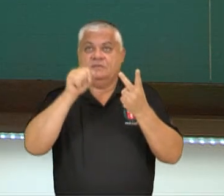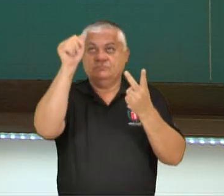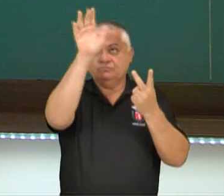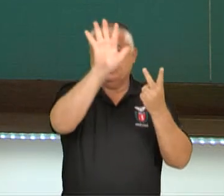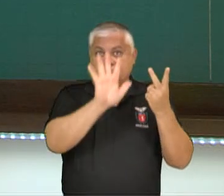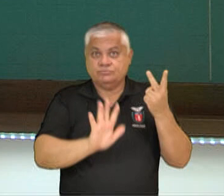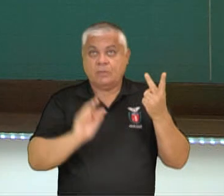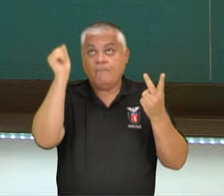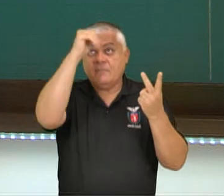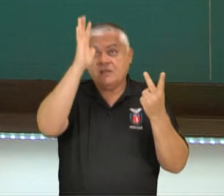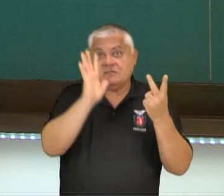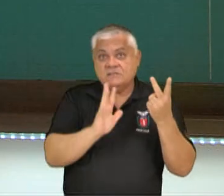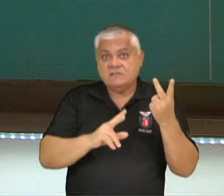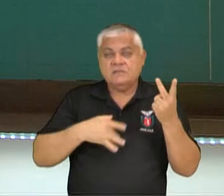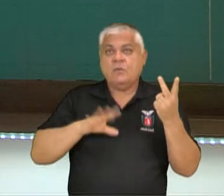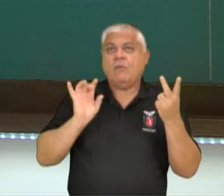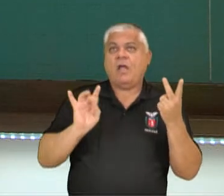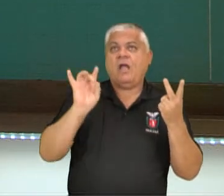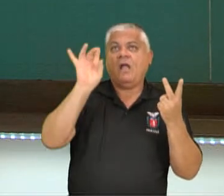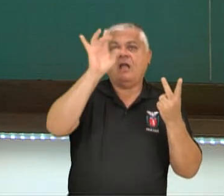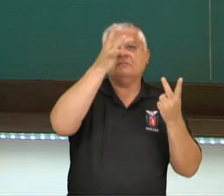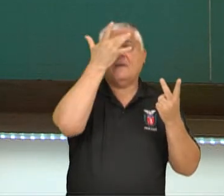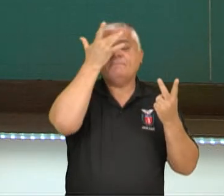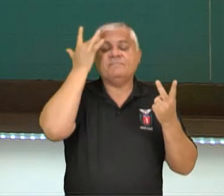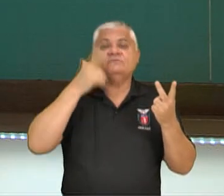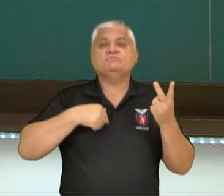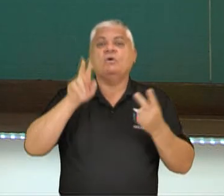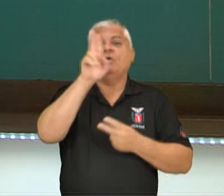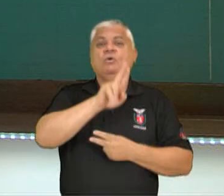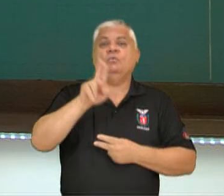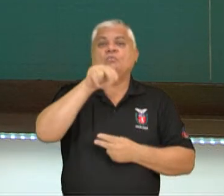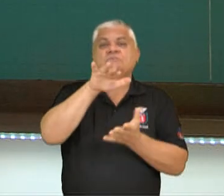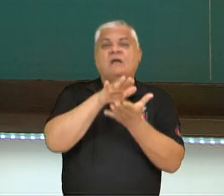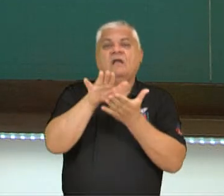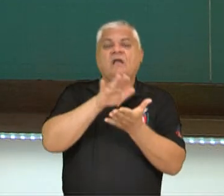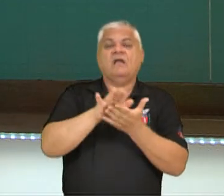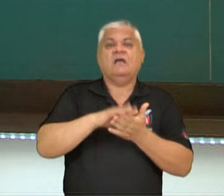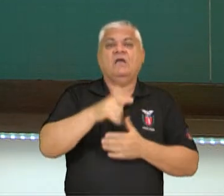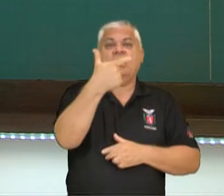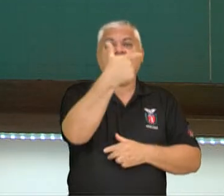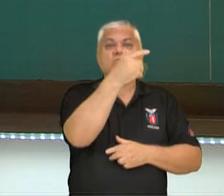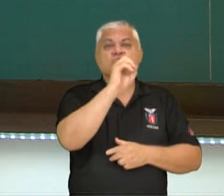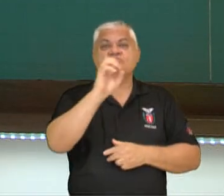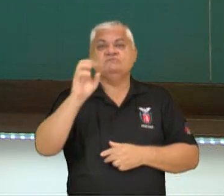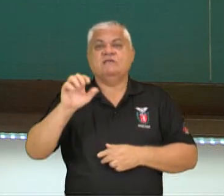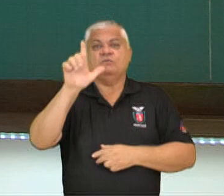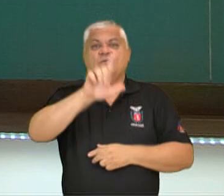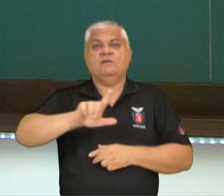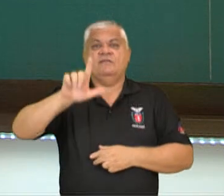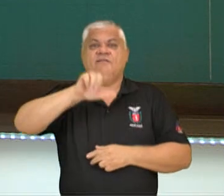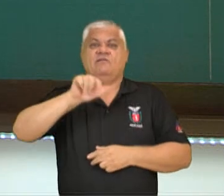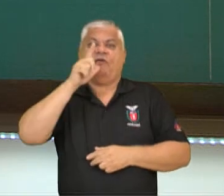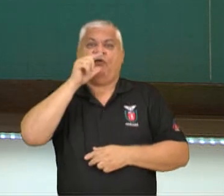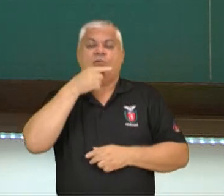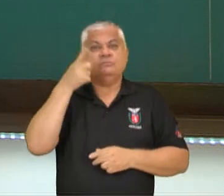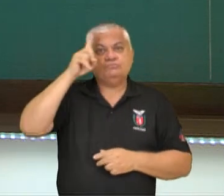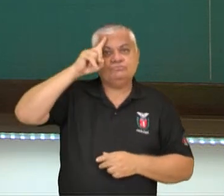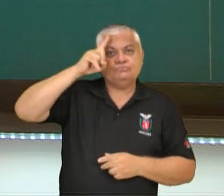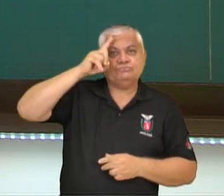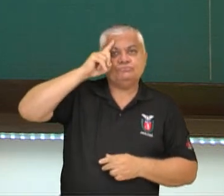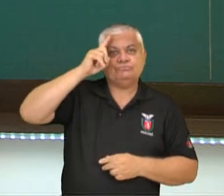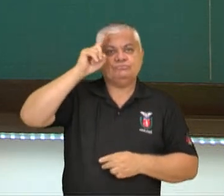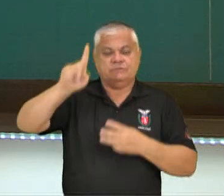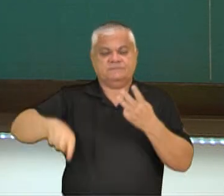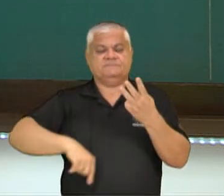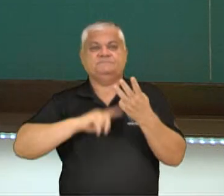do Brasil e cada brasileiro consome, em média, 200 litros de água por dia. E por fim nós